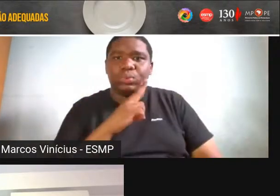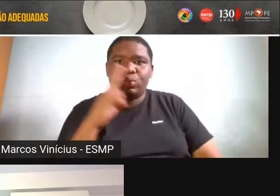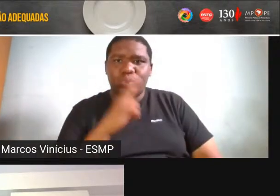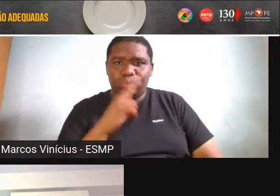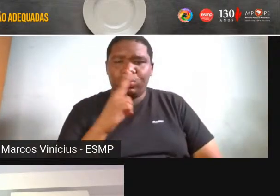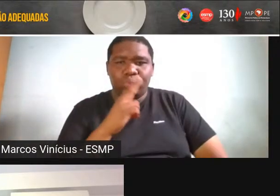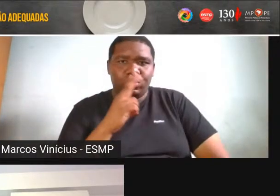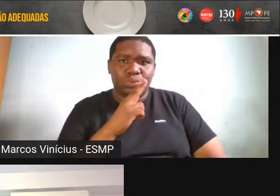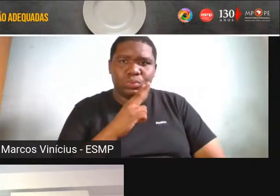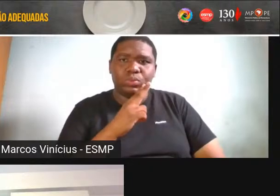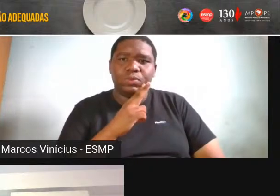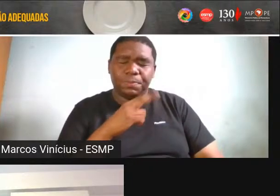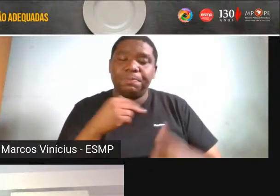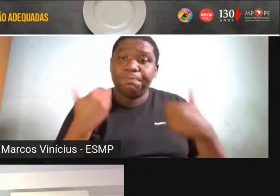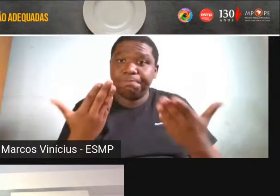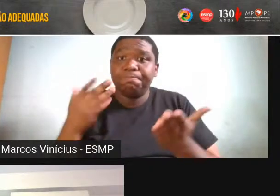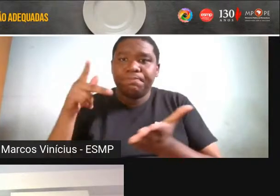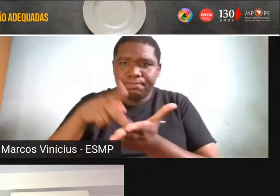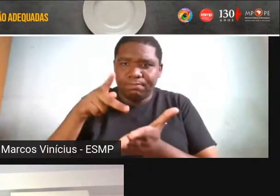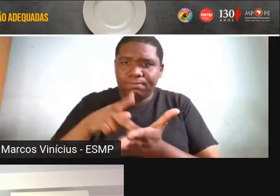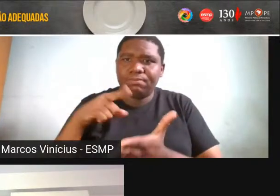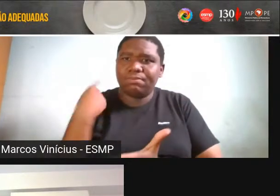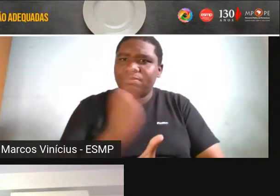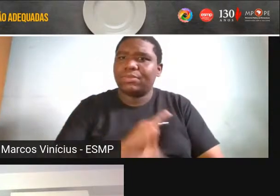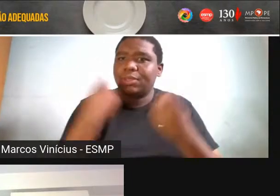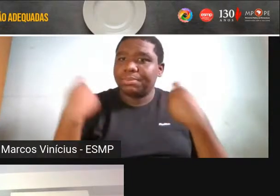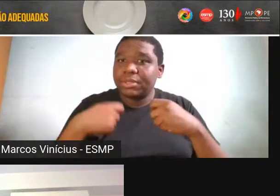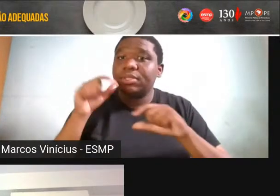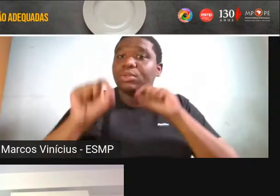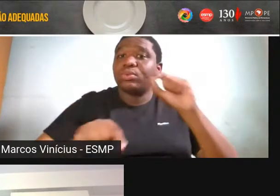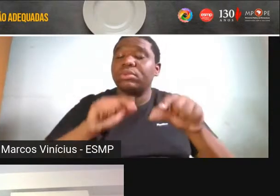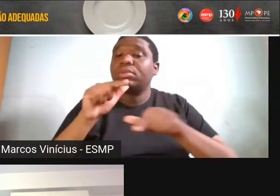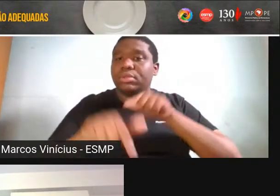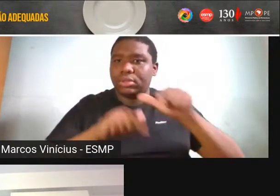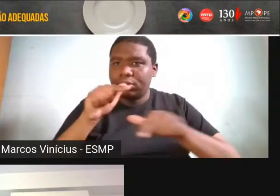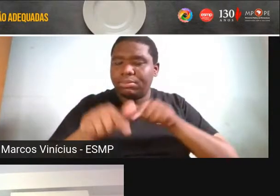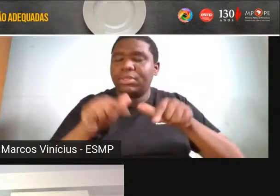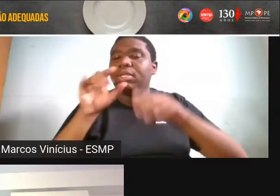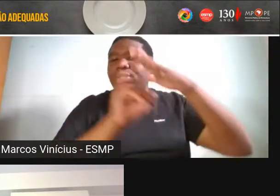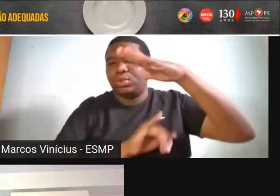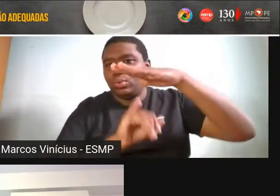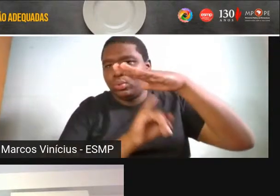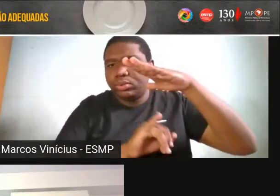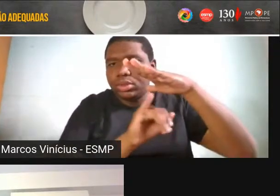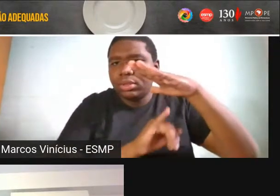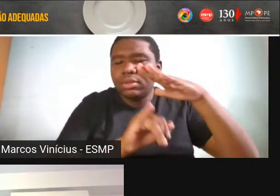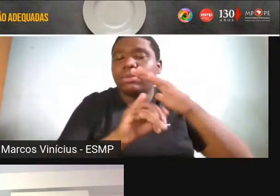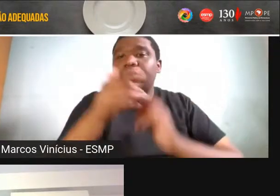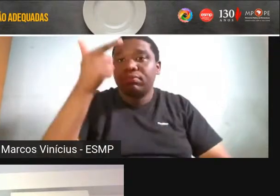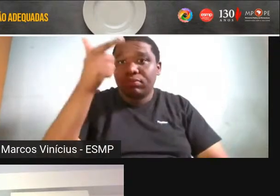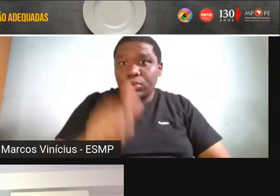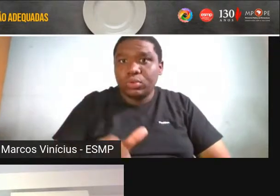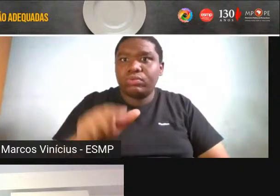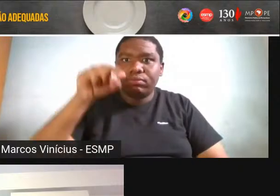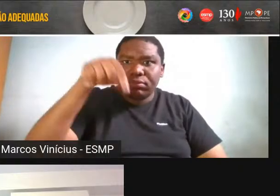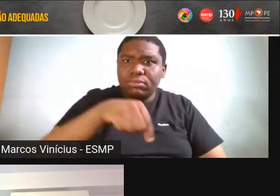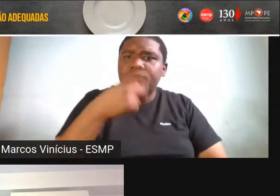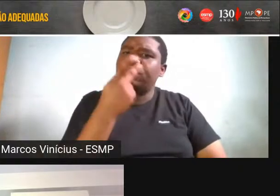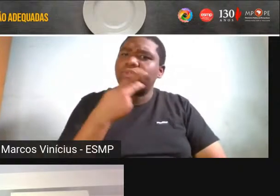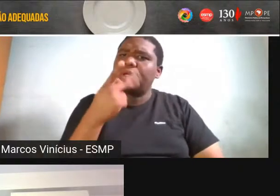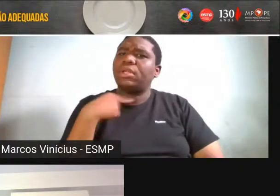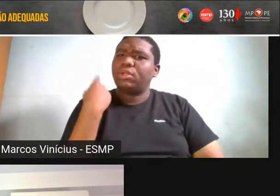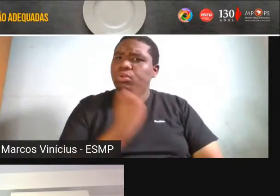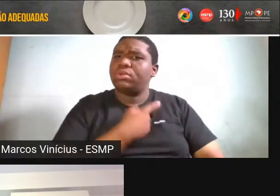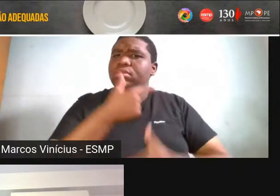cenário. Então, de fato, precisamos atuar, as instituições, mais uma vez reafirmar o nosso